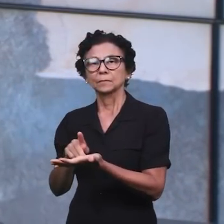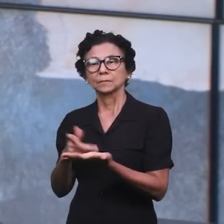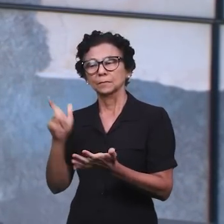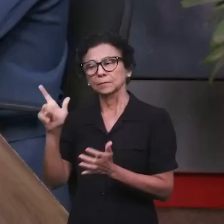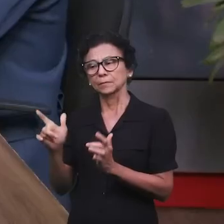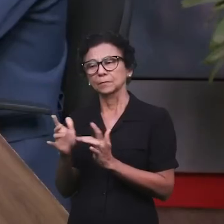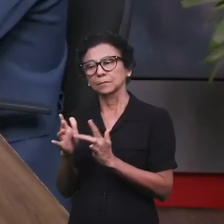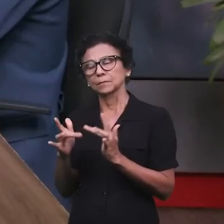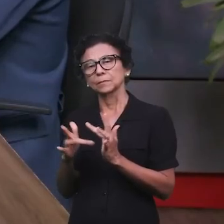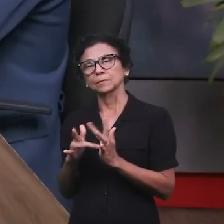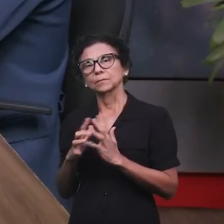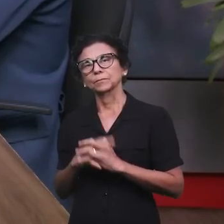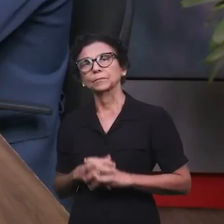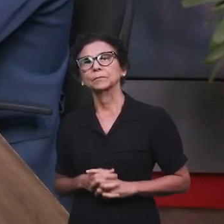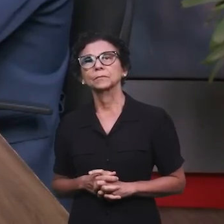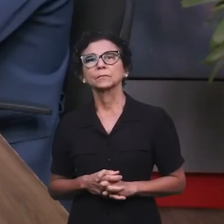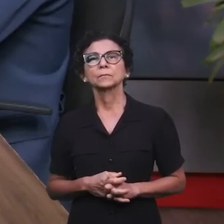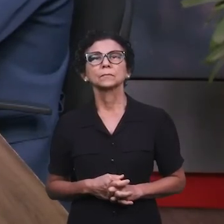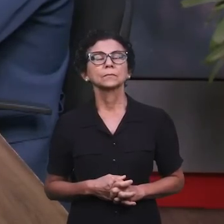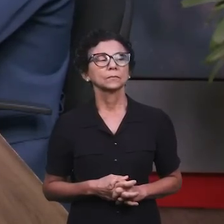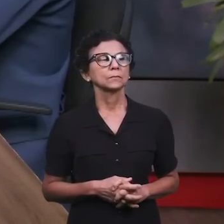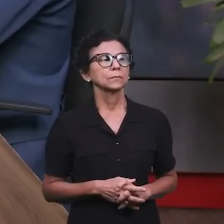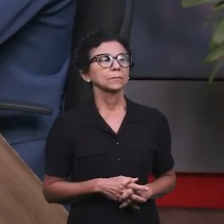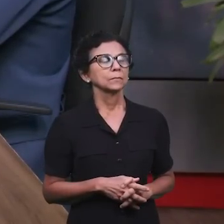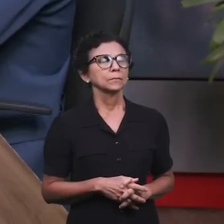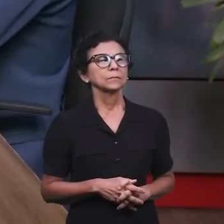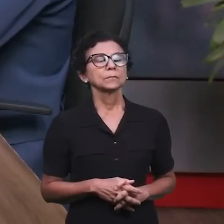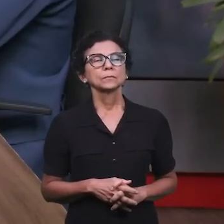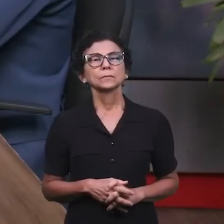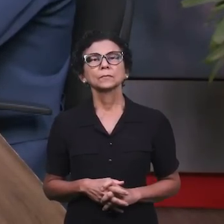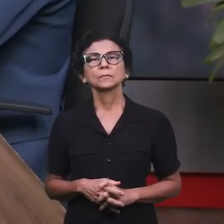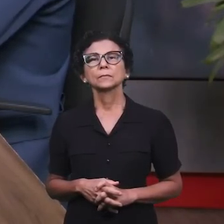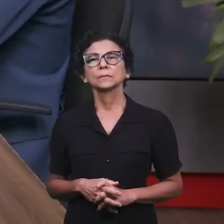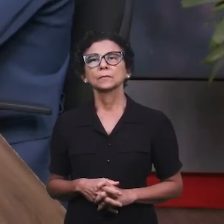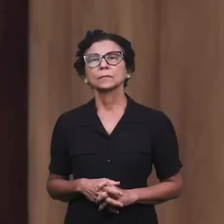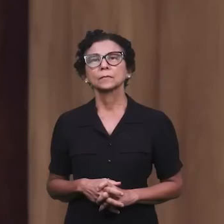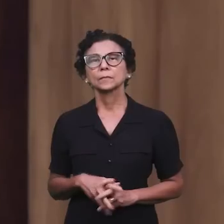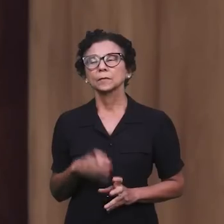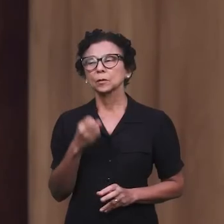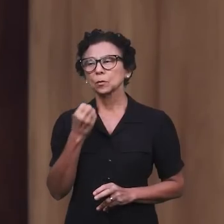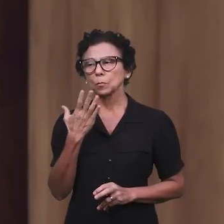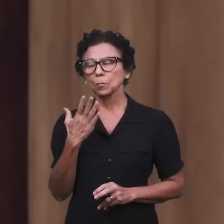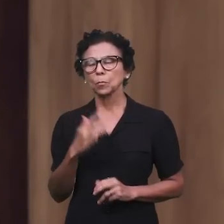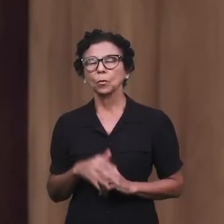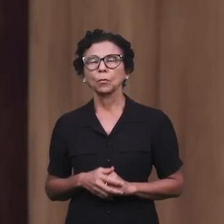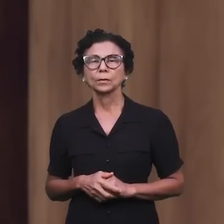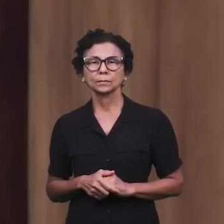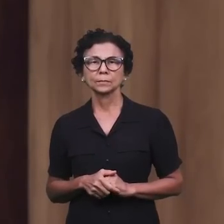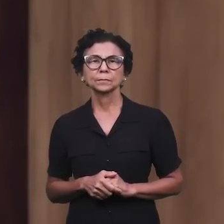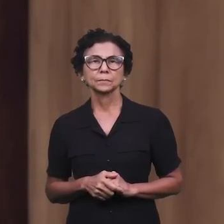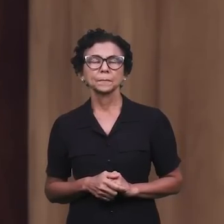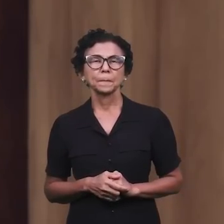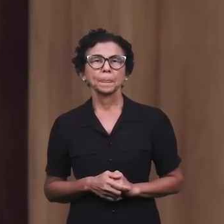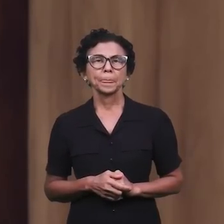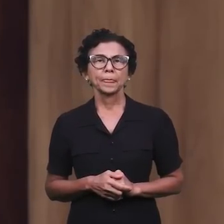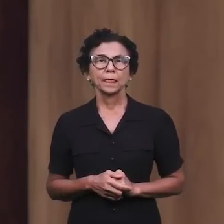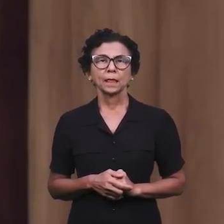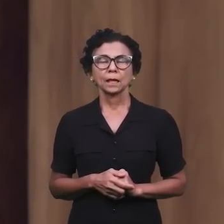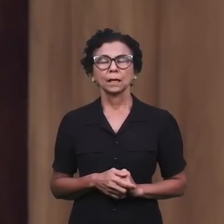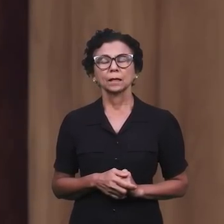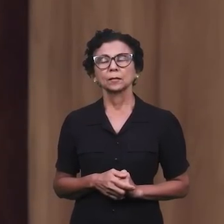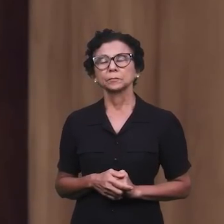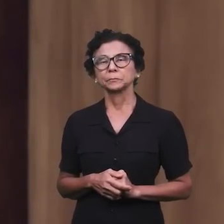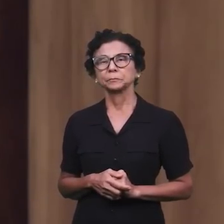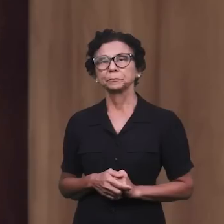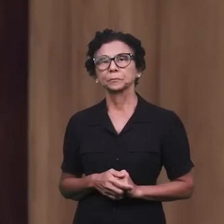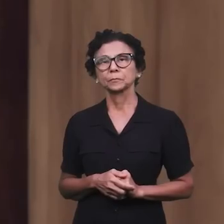de Deus. O pastor falou muito bem, né, sobre essa introdução, né, introduz a igreja, na igreja em